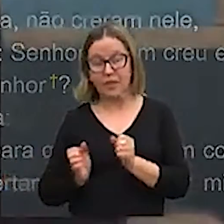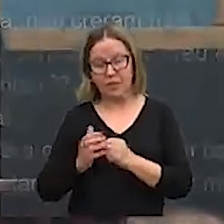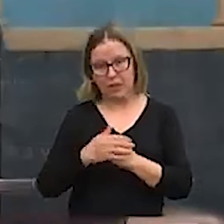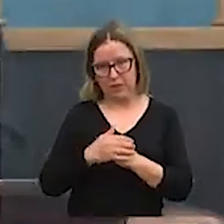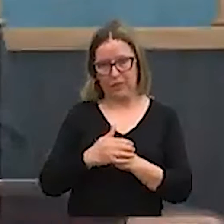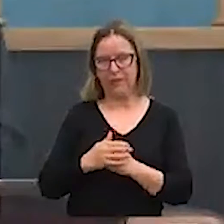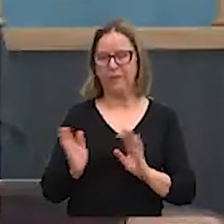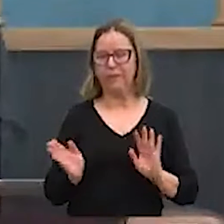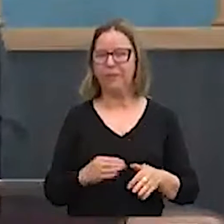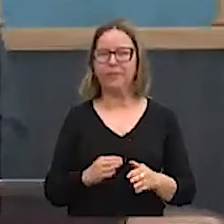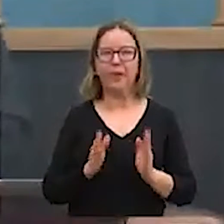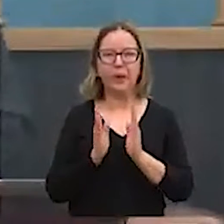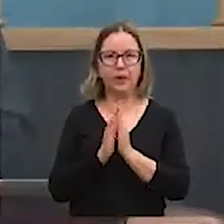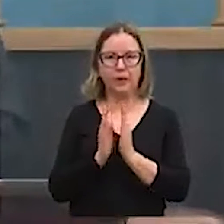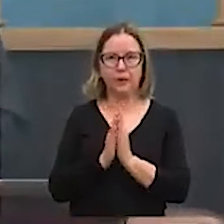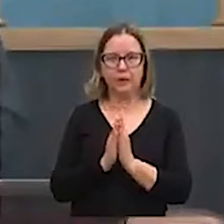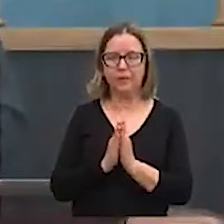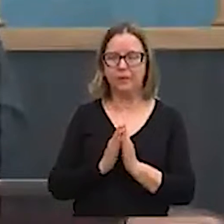Oremos, queridos.